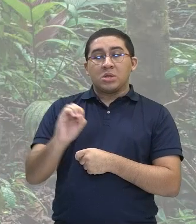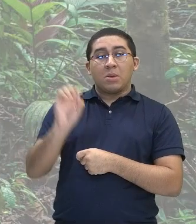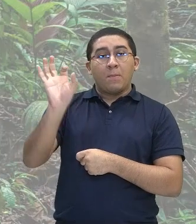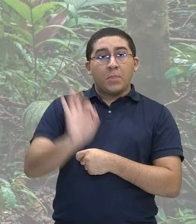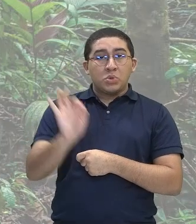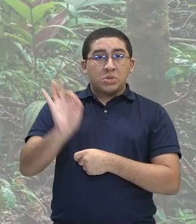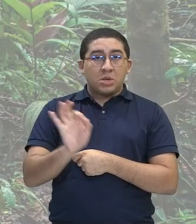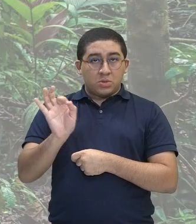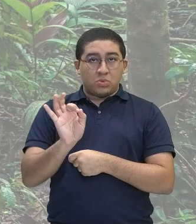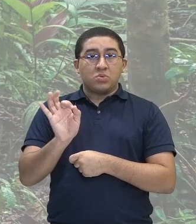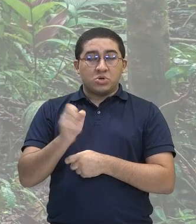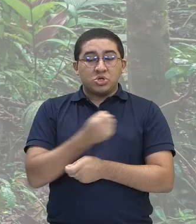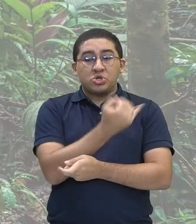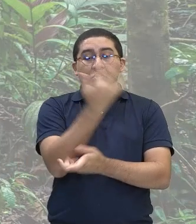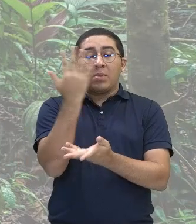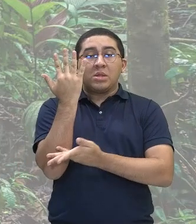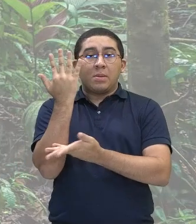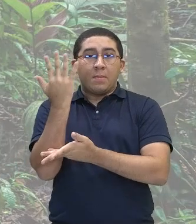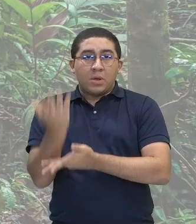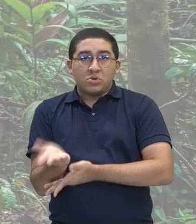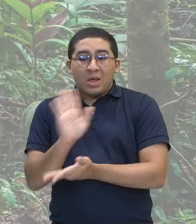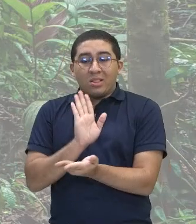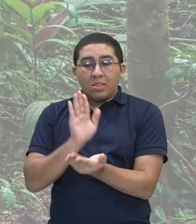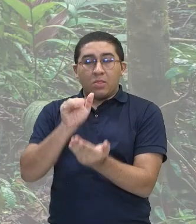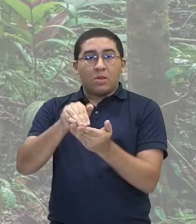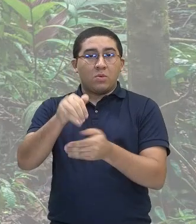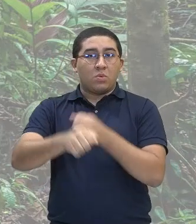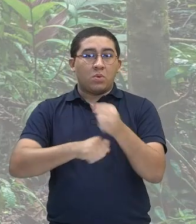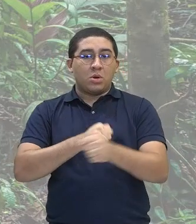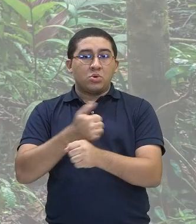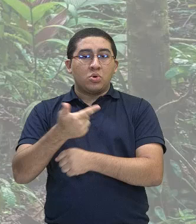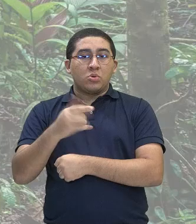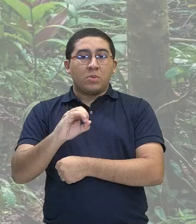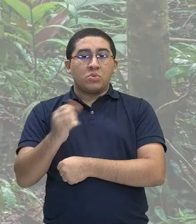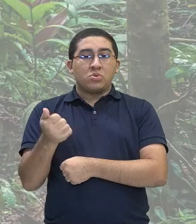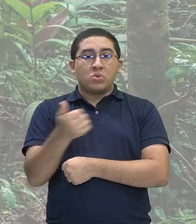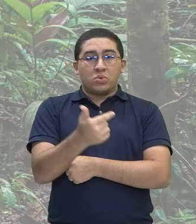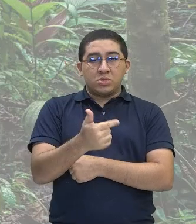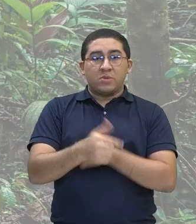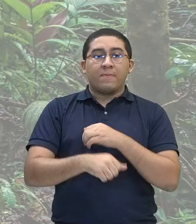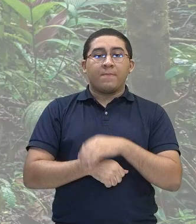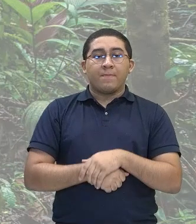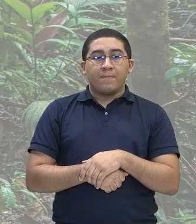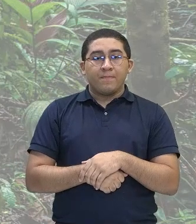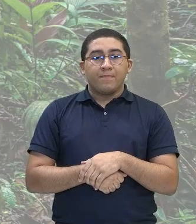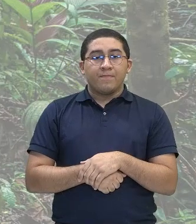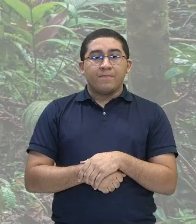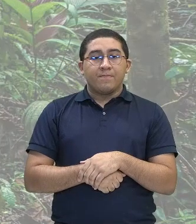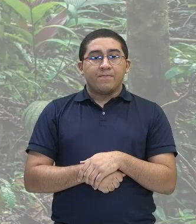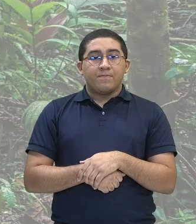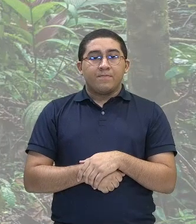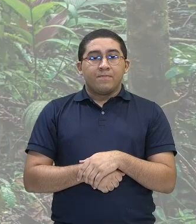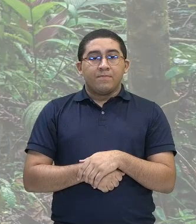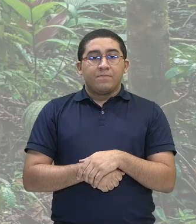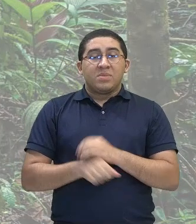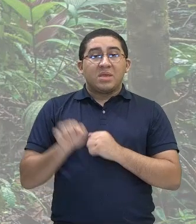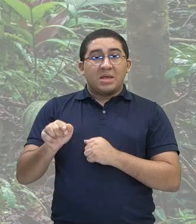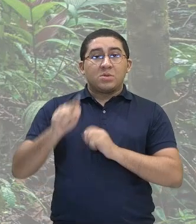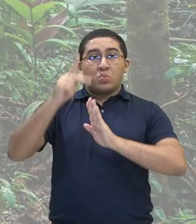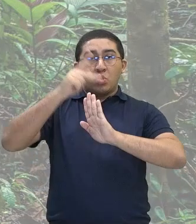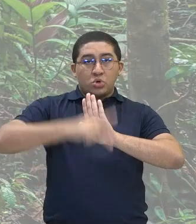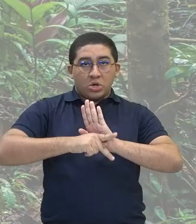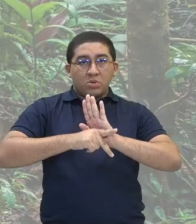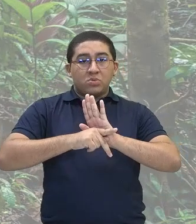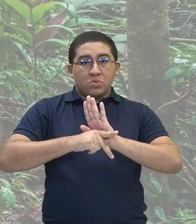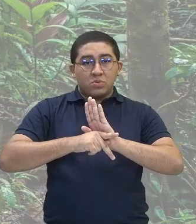80% de desmatamento até 2012. O plano de ação, né, gente, o PPC-DAN, aí o plano de ação para preservação e controle